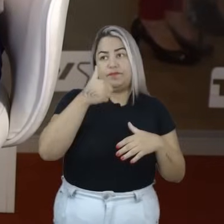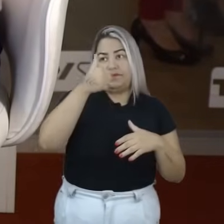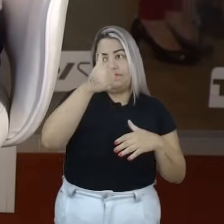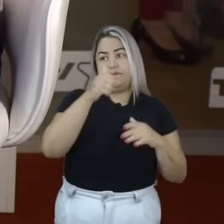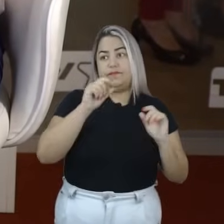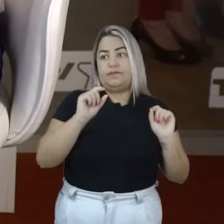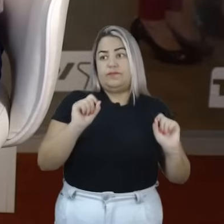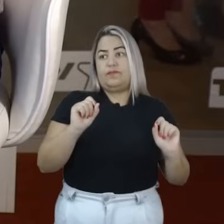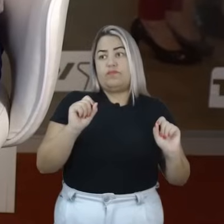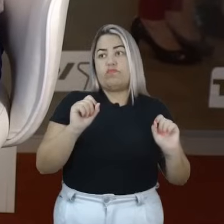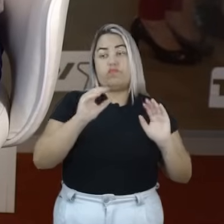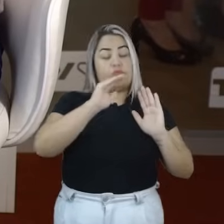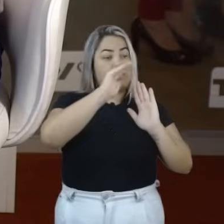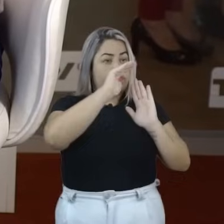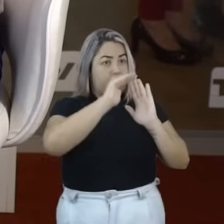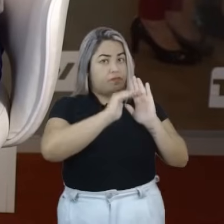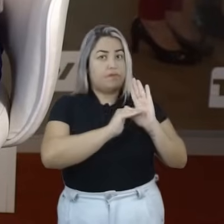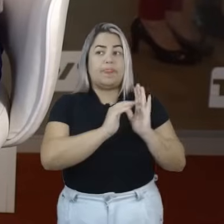de programas